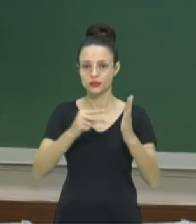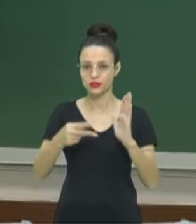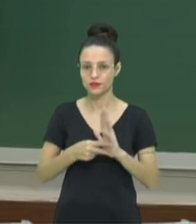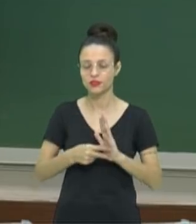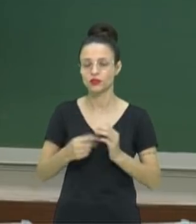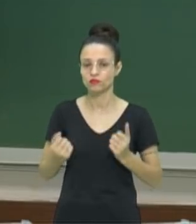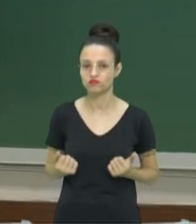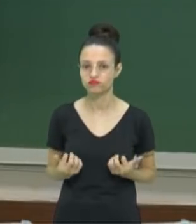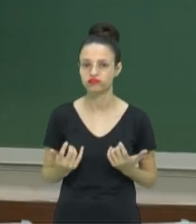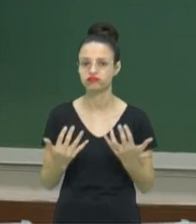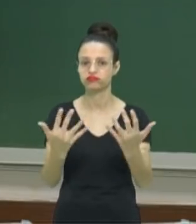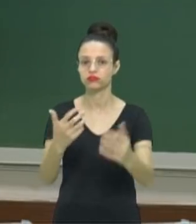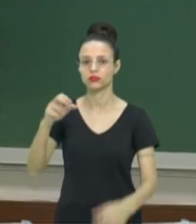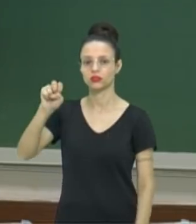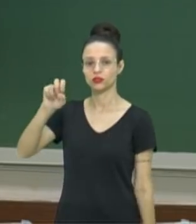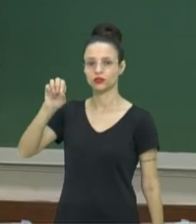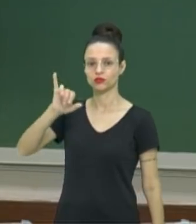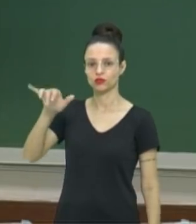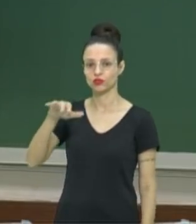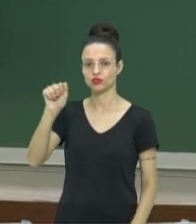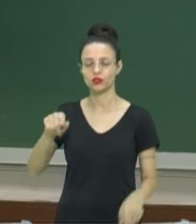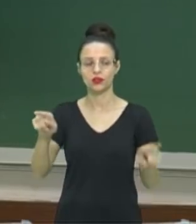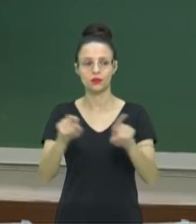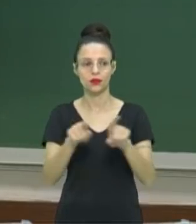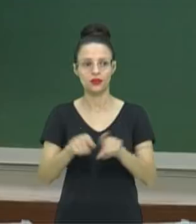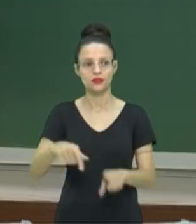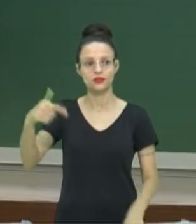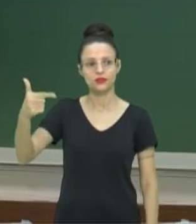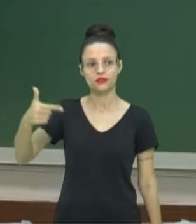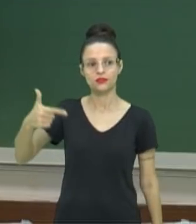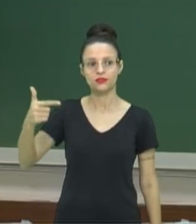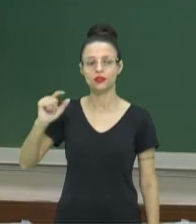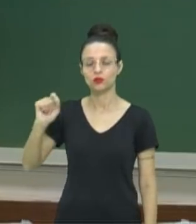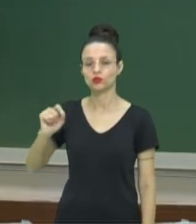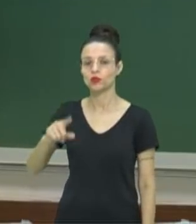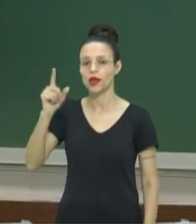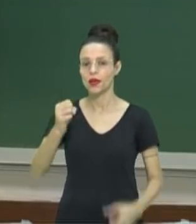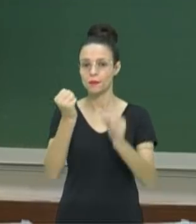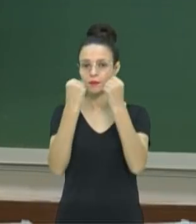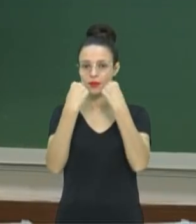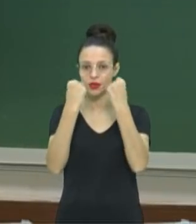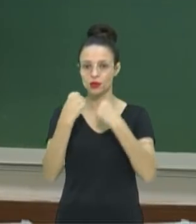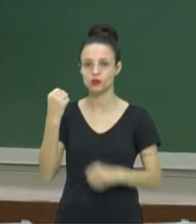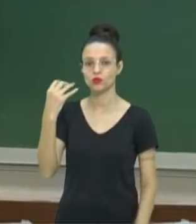de soja. Depois, em segundo, ali nós vamos ter o cultivo de milho, então